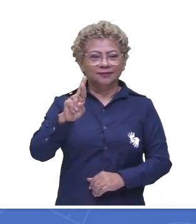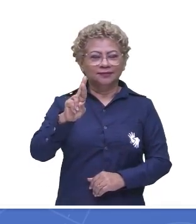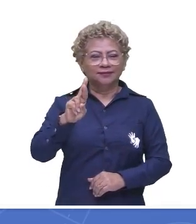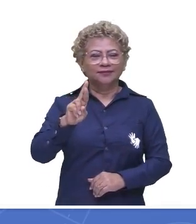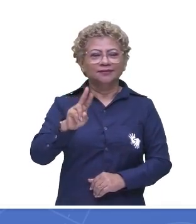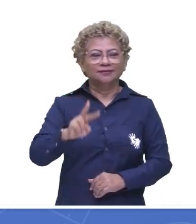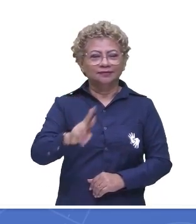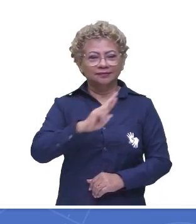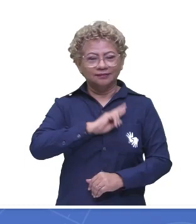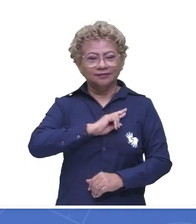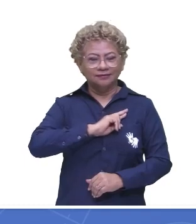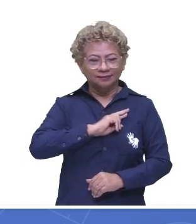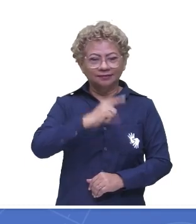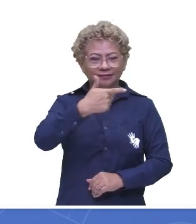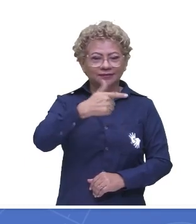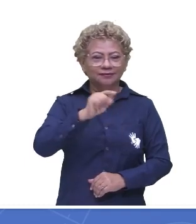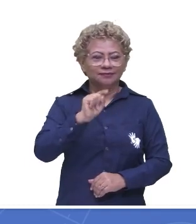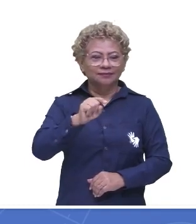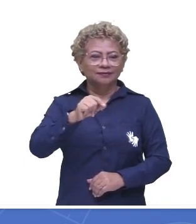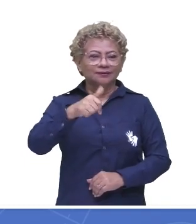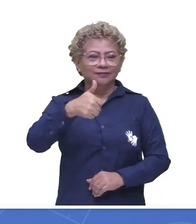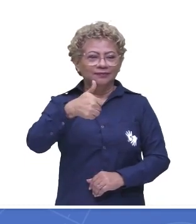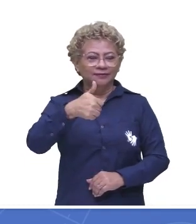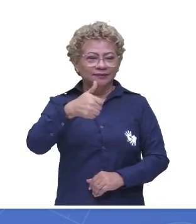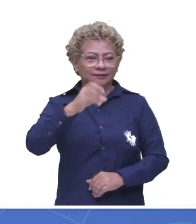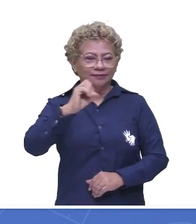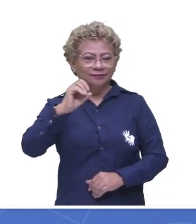questão 2, letra E. Muito bem.